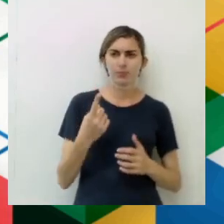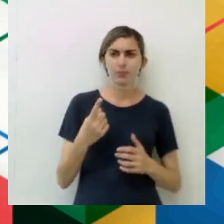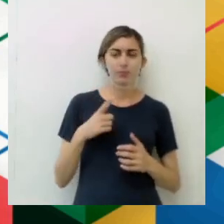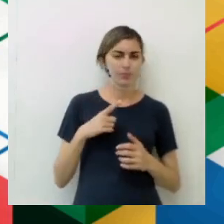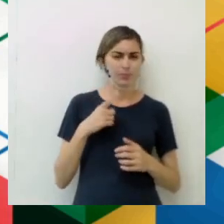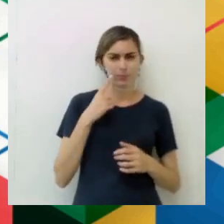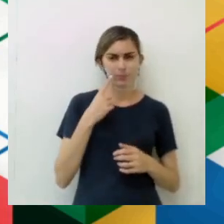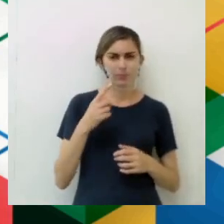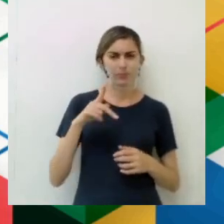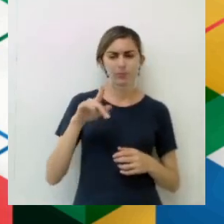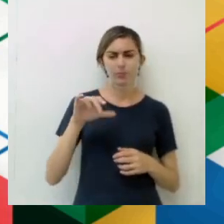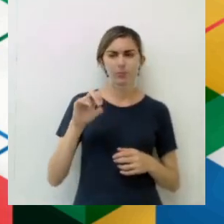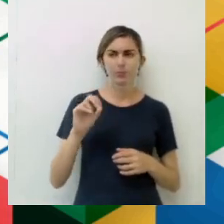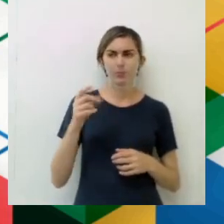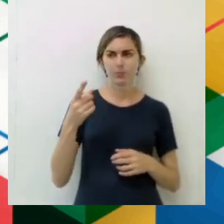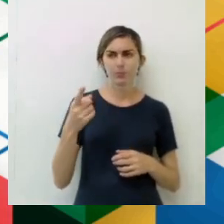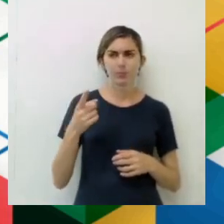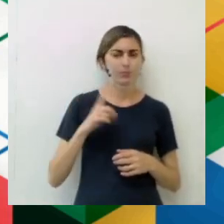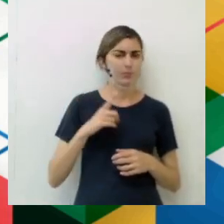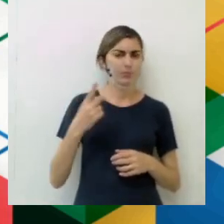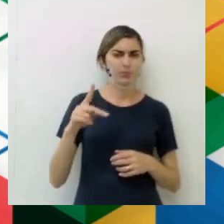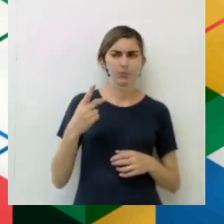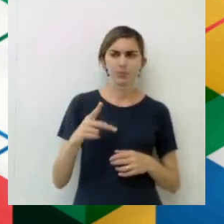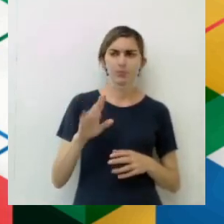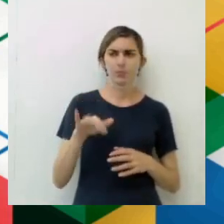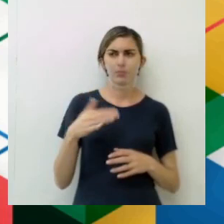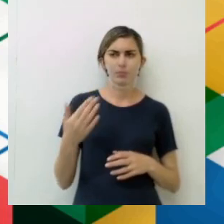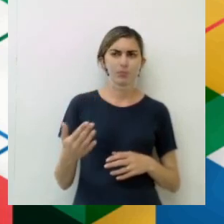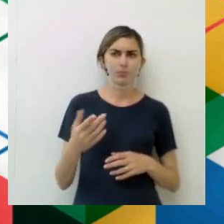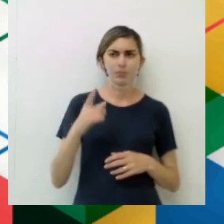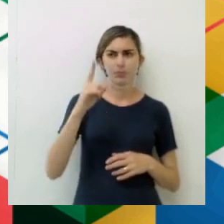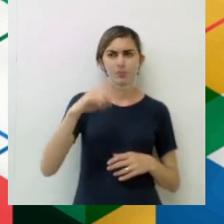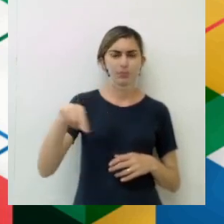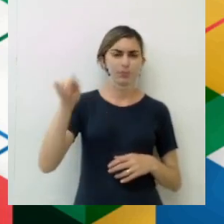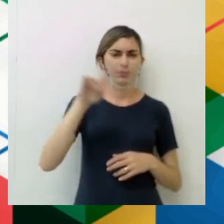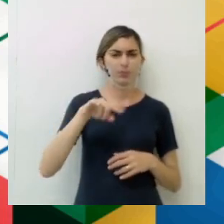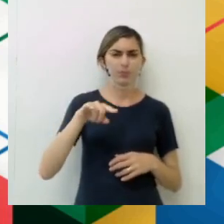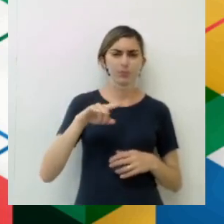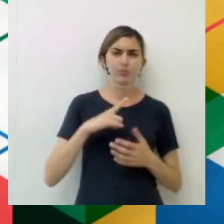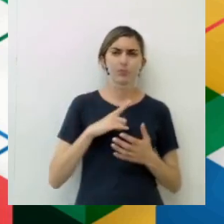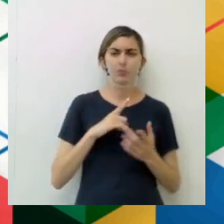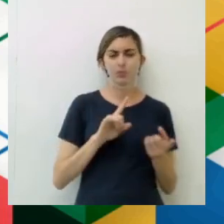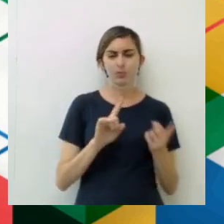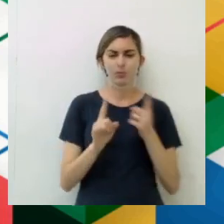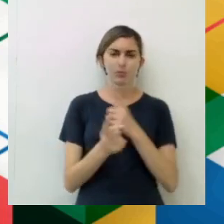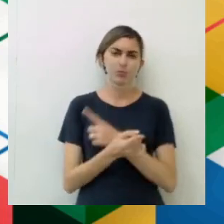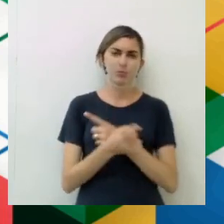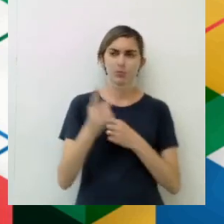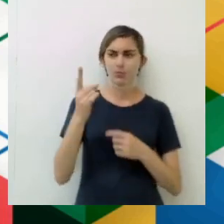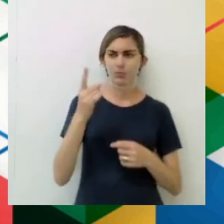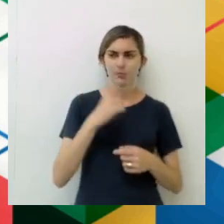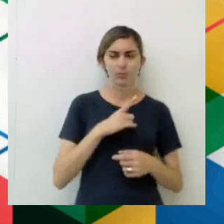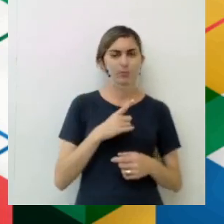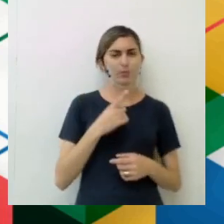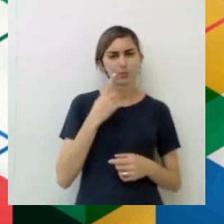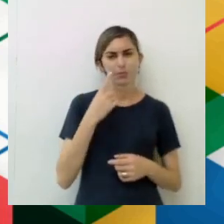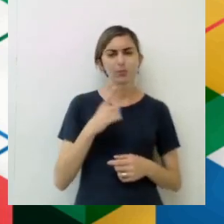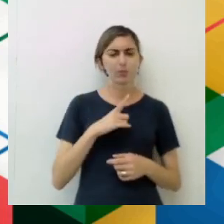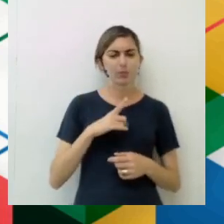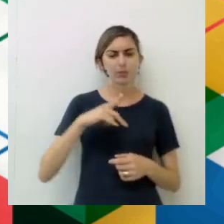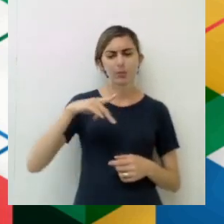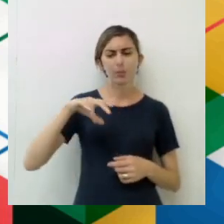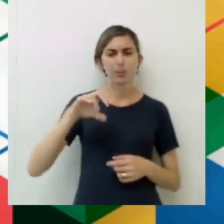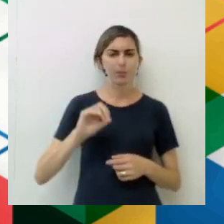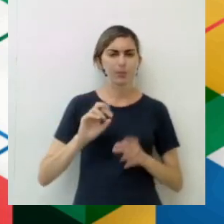vendo aqui o plano? Faz conta que é o plano. Esse lado de cá tá oposto ao lado de cá, ó. Tá vendo? Então, eles têm